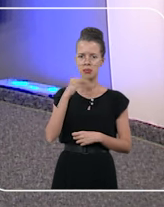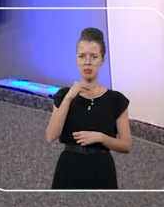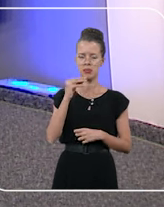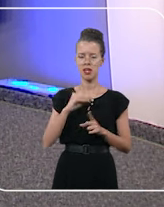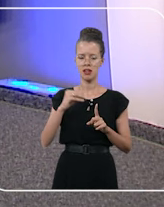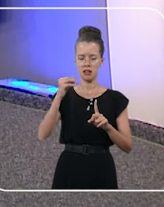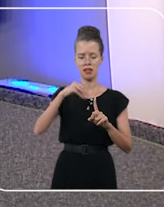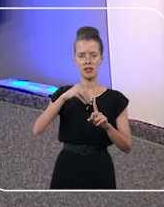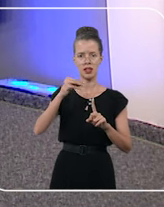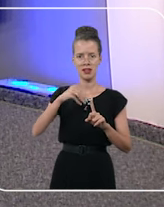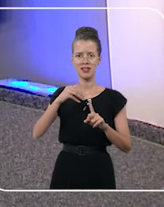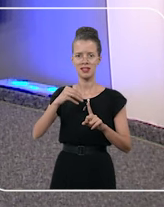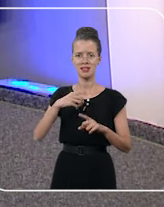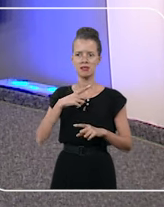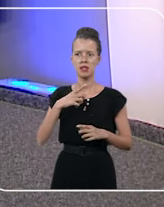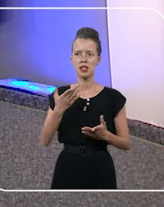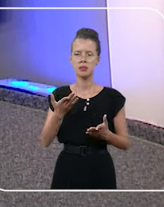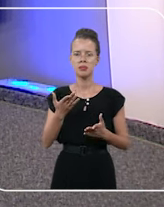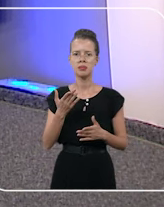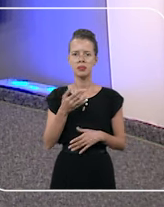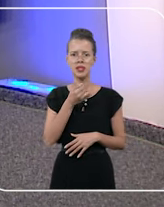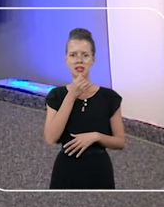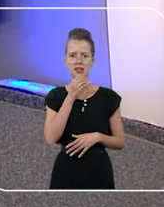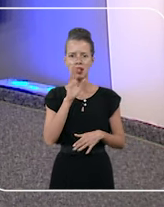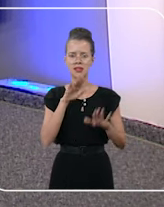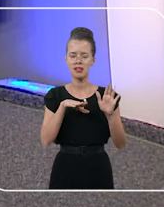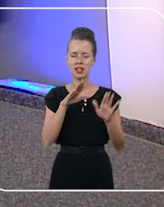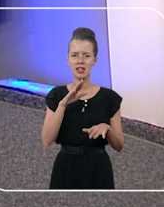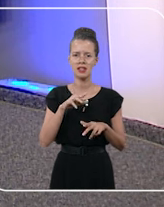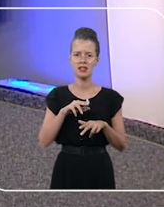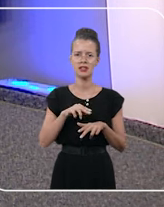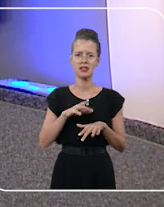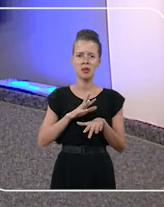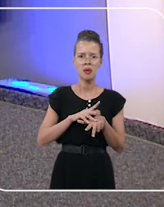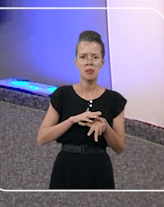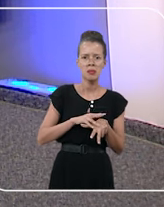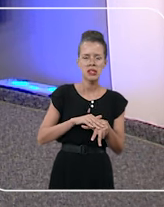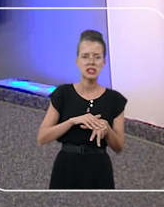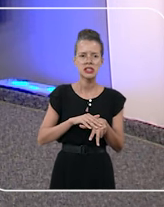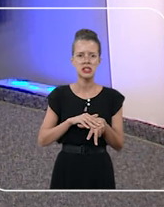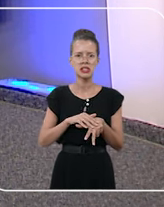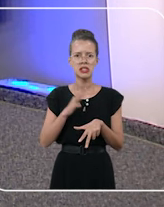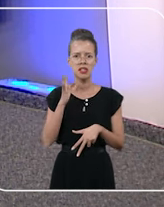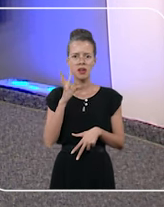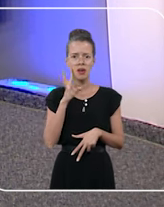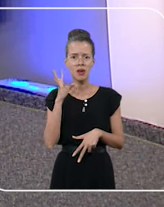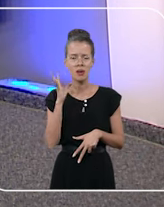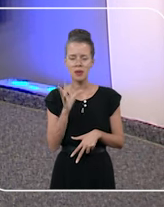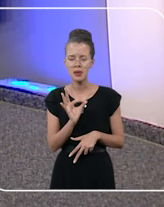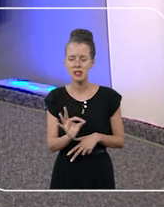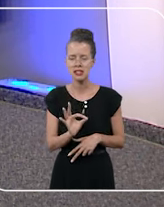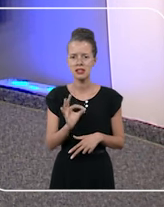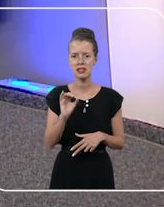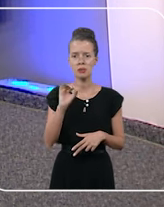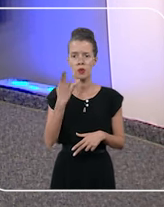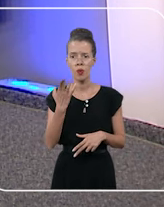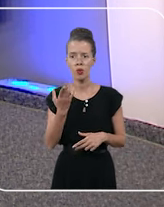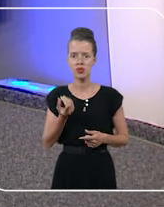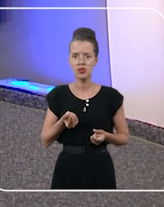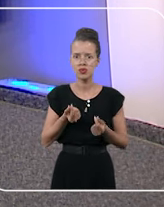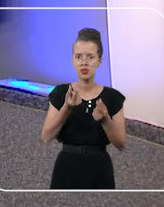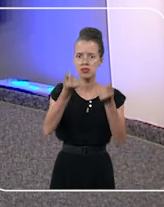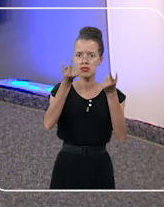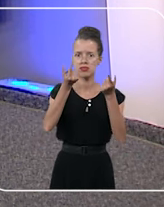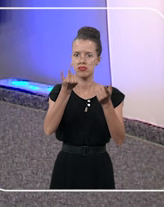de conhecimento, seja de conhecimento ou até mesmo condição financeira, enfim, para arcar com tudo, haveria então o que a gente chama